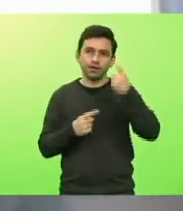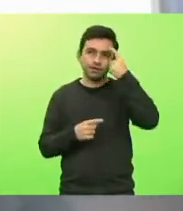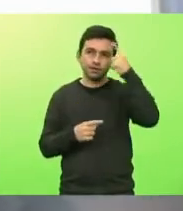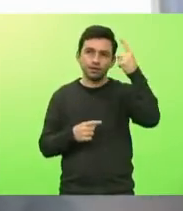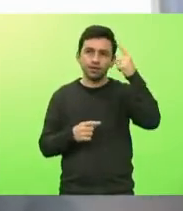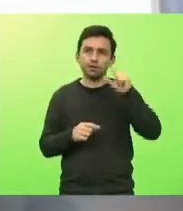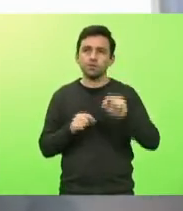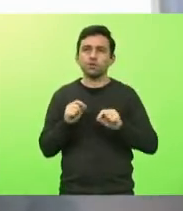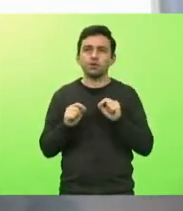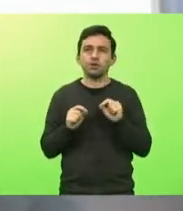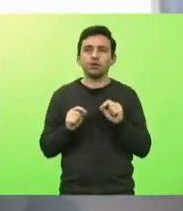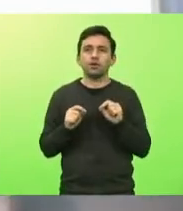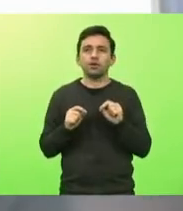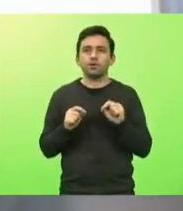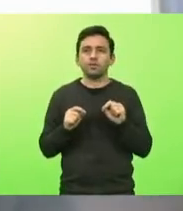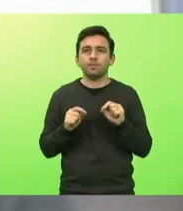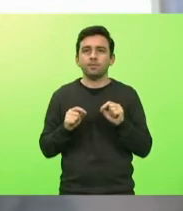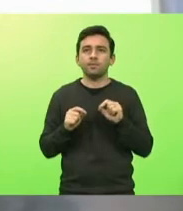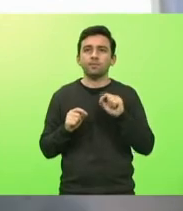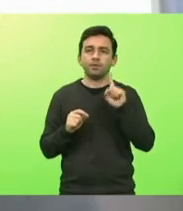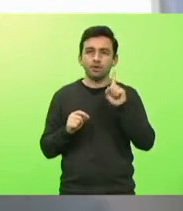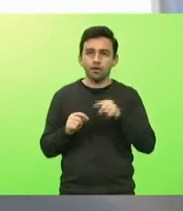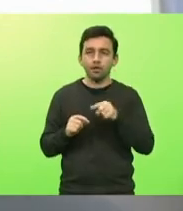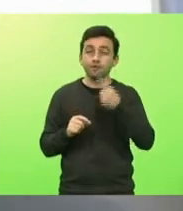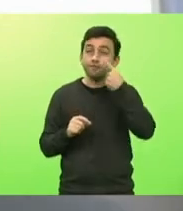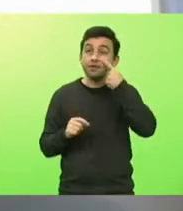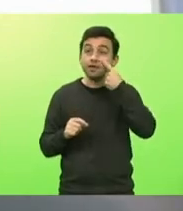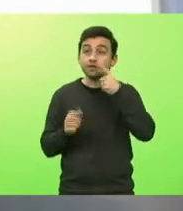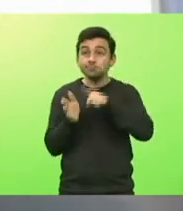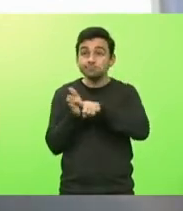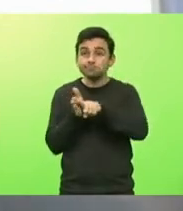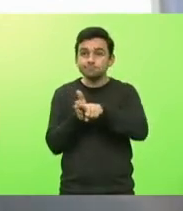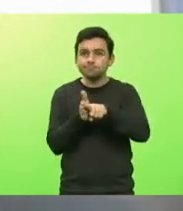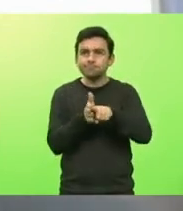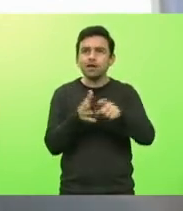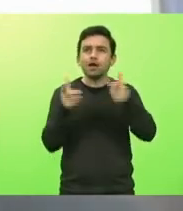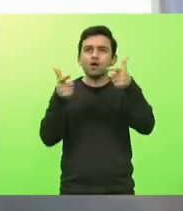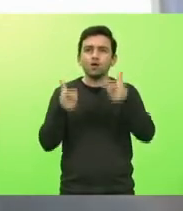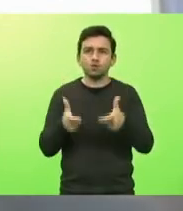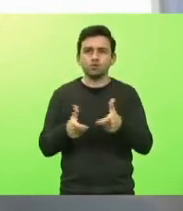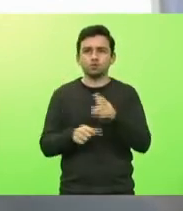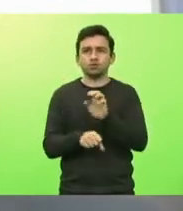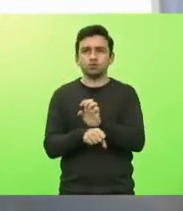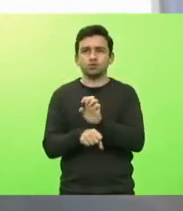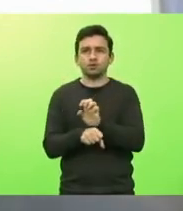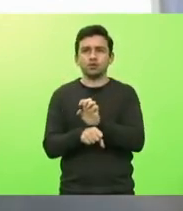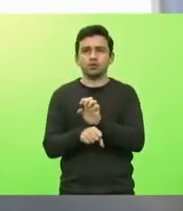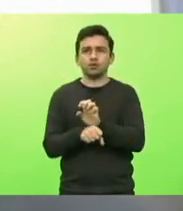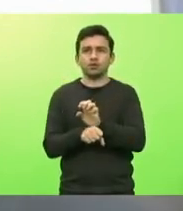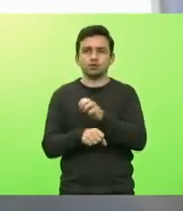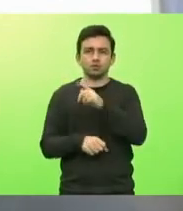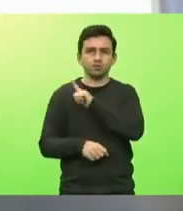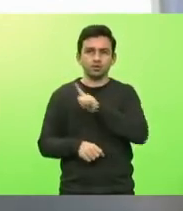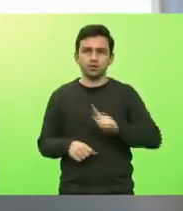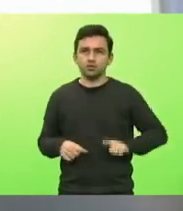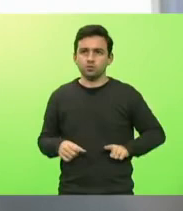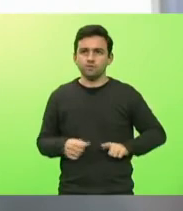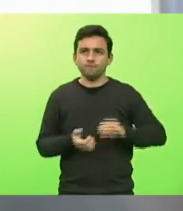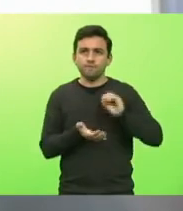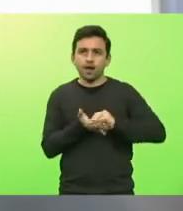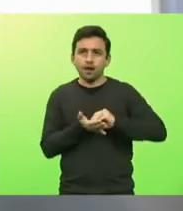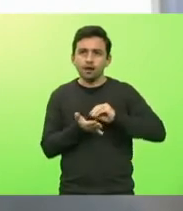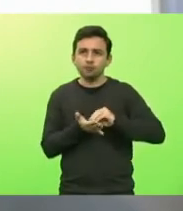sentido, é de verificar onde o Estado apresenta lacunas